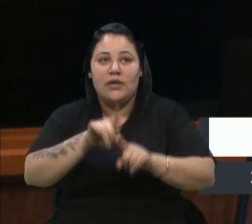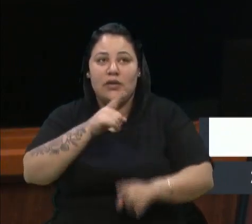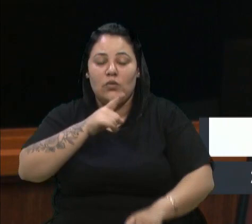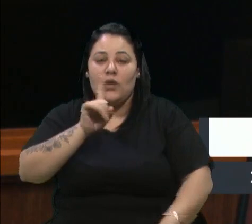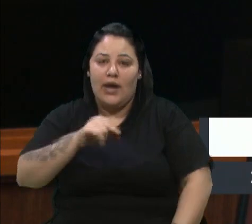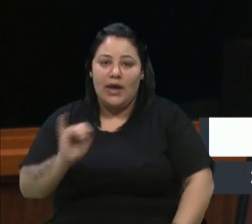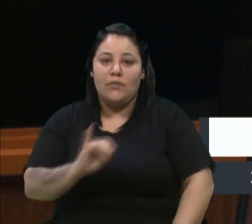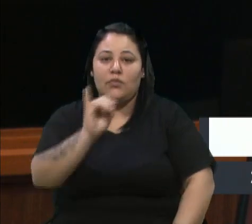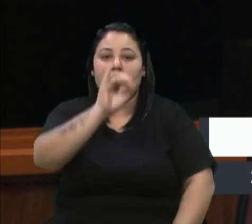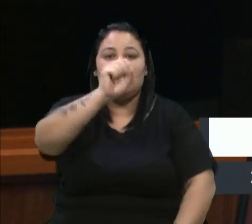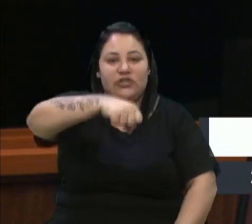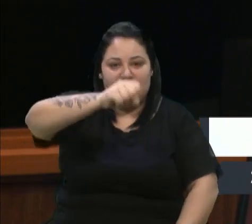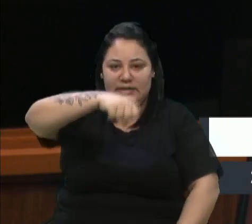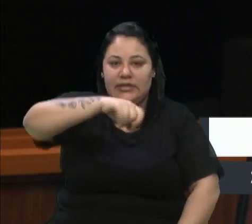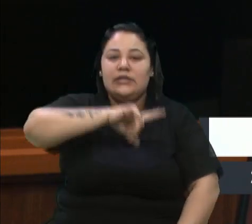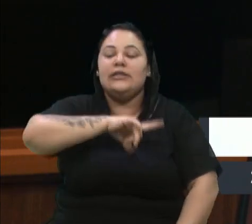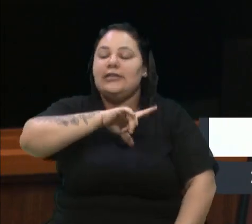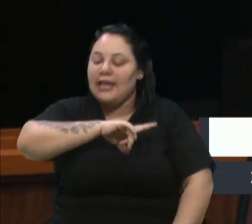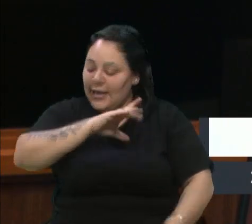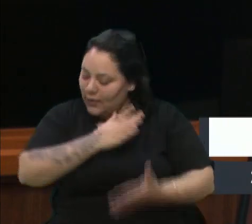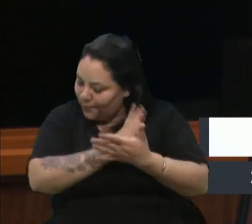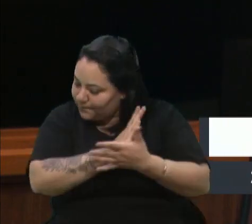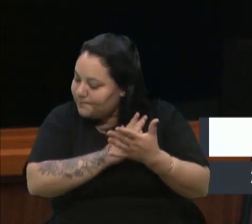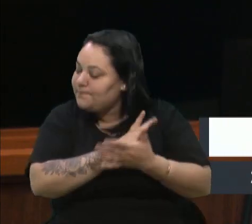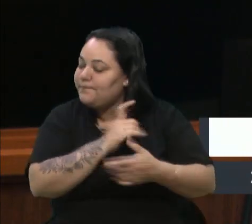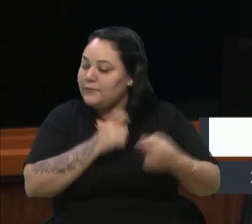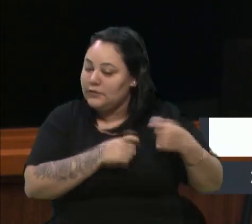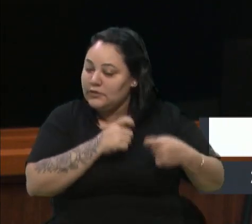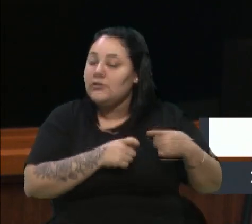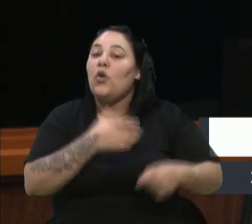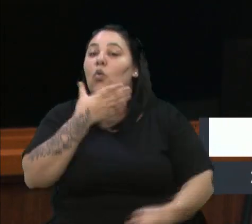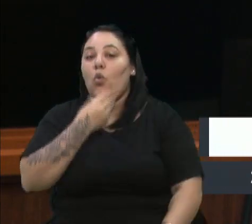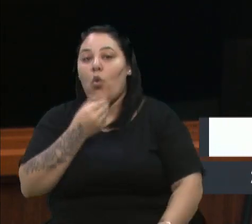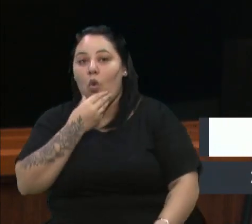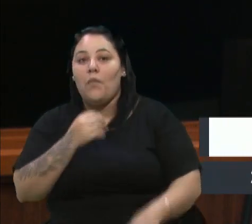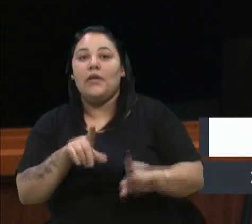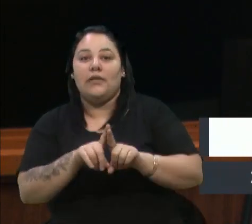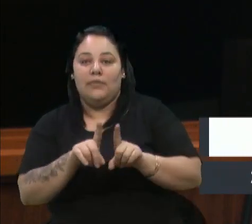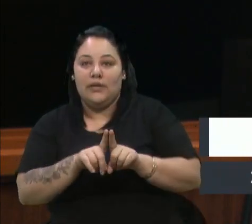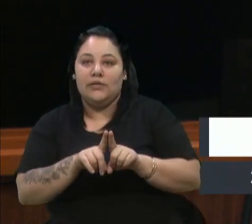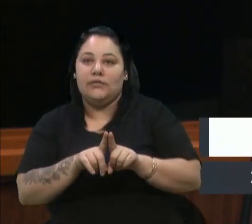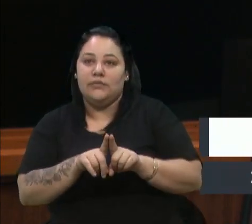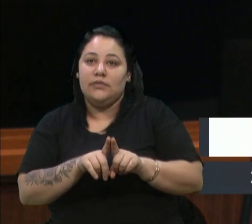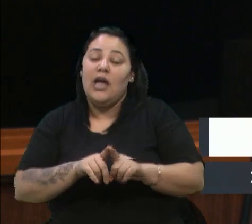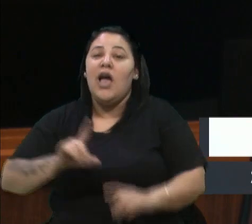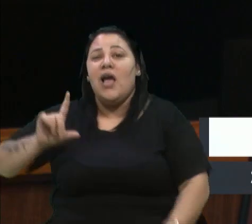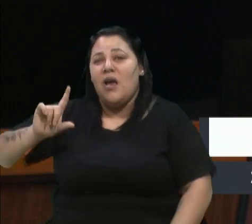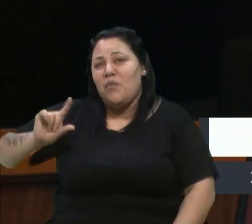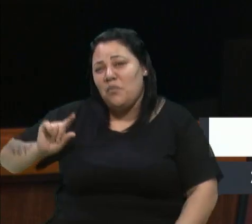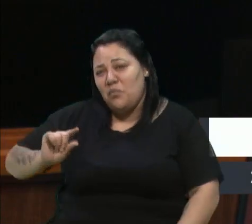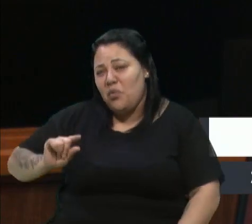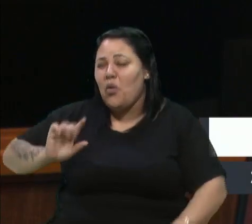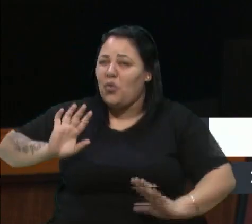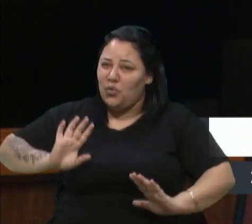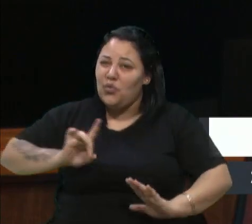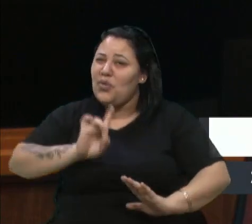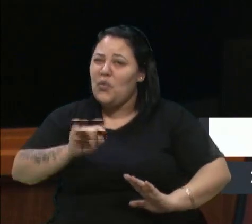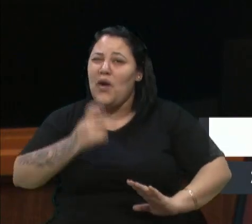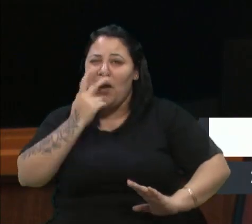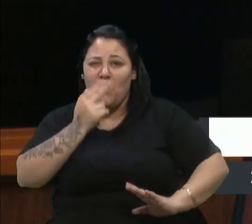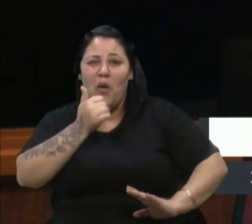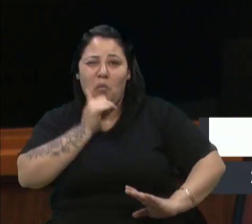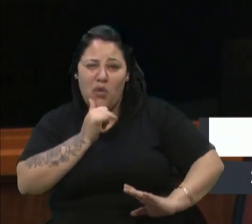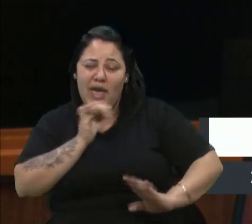né? Existe importunação sexual contra os homens também, embora seja muito mais raro, né?